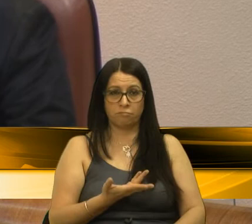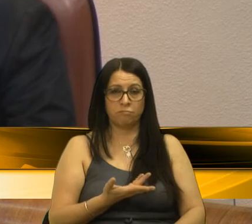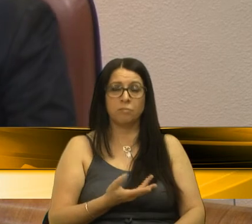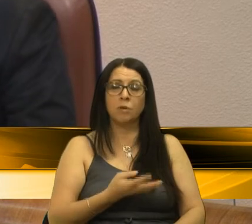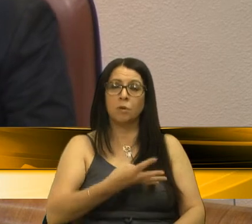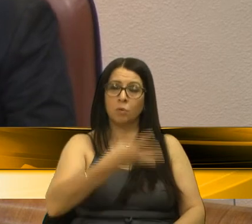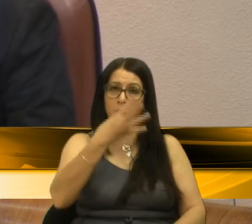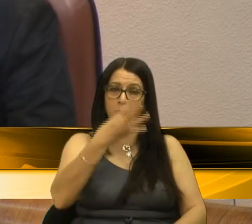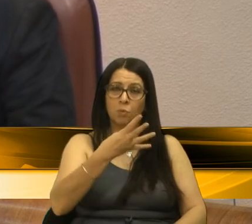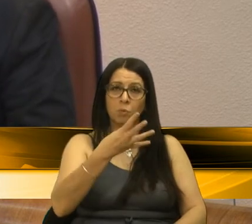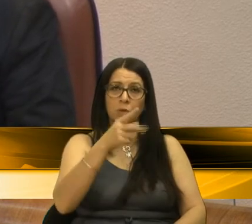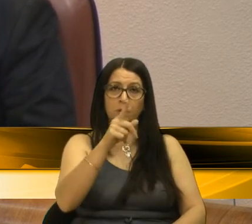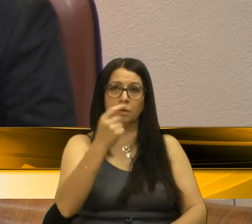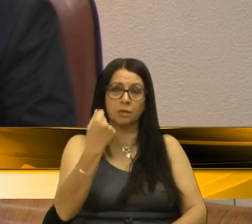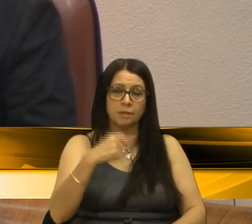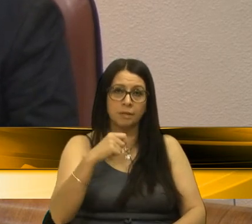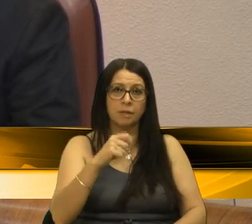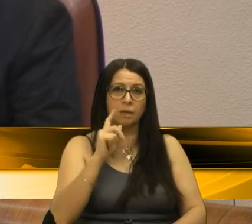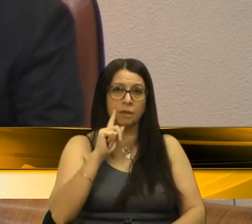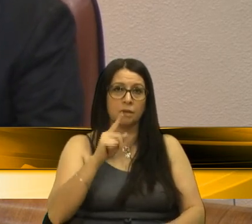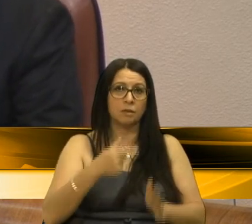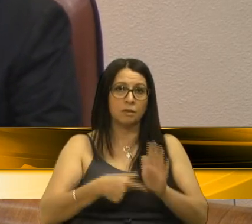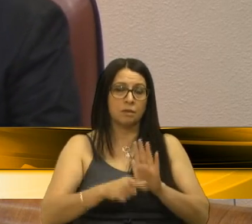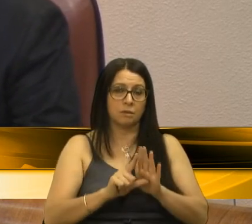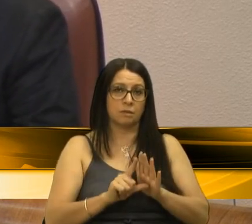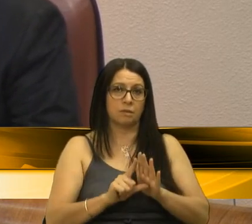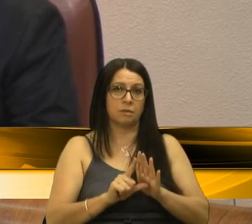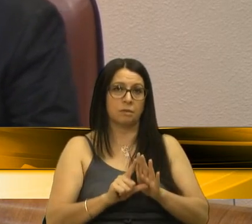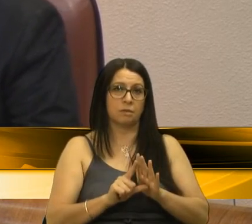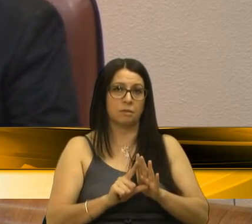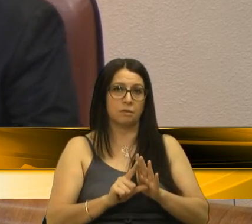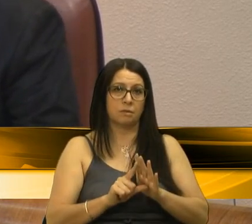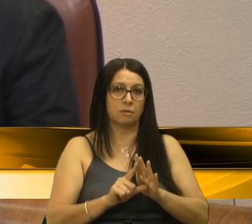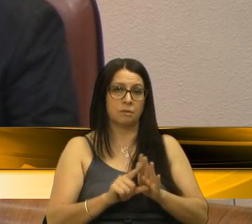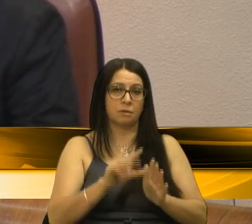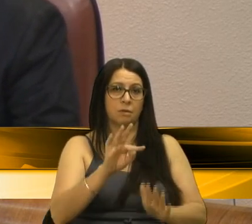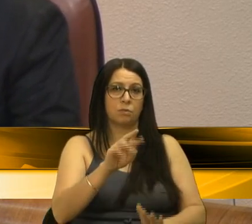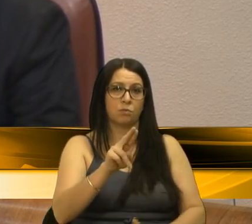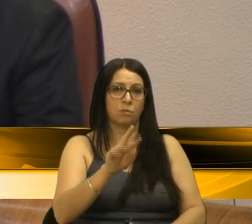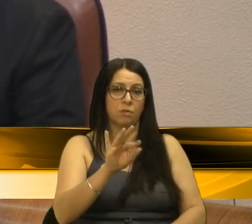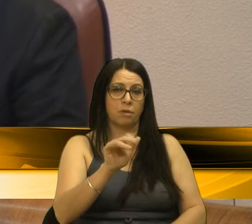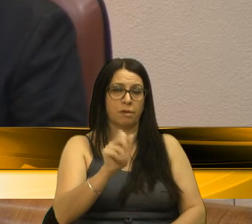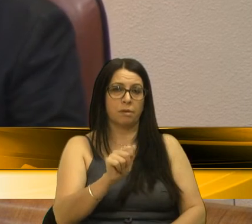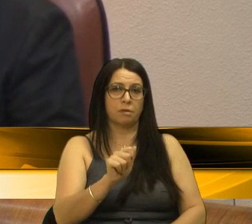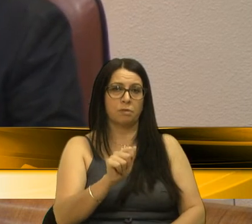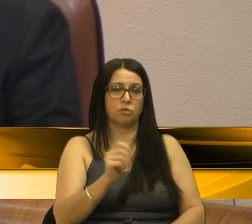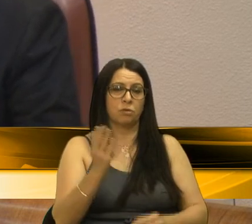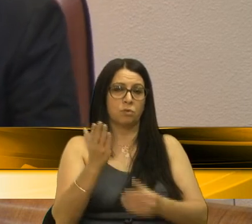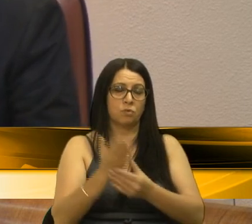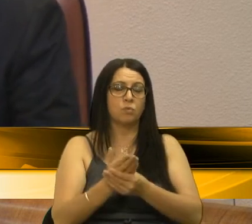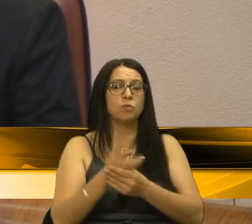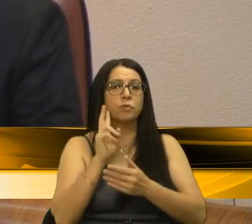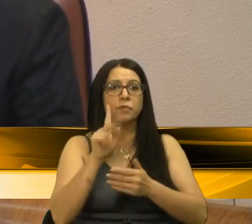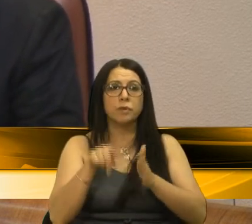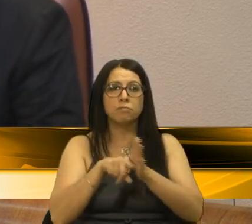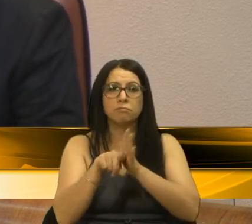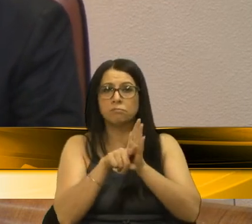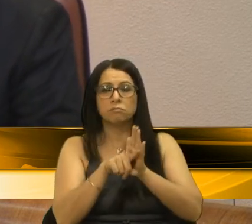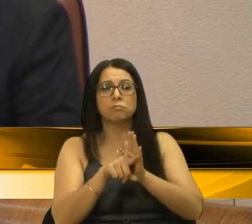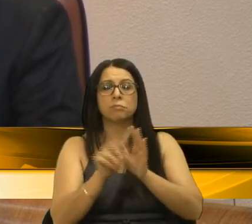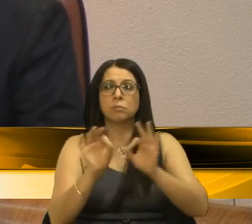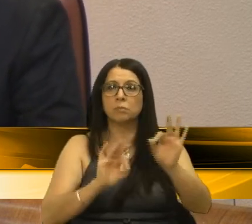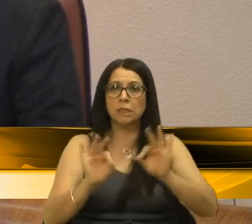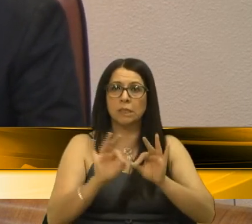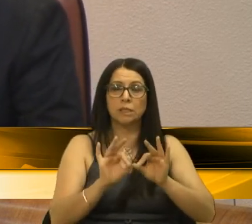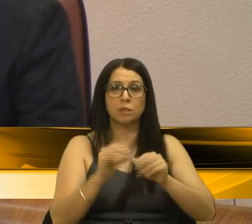4. Da necessidade da antecipação da tutela recursal. A decisão agravada deverá ser imediatamente reformada,